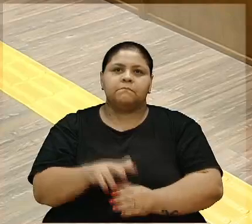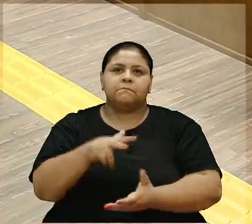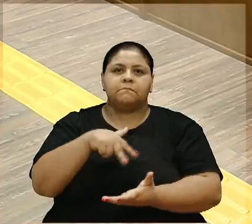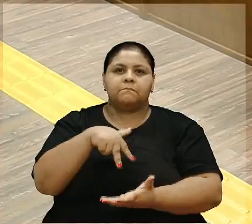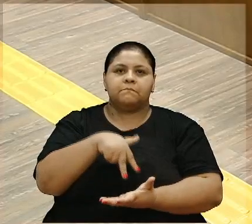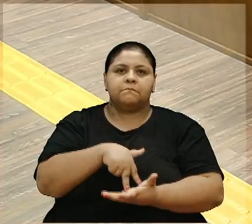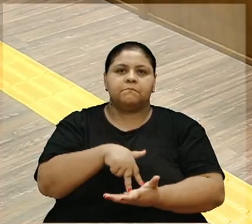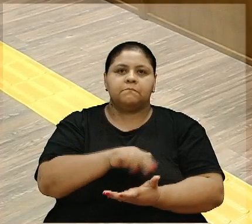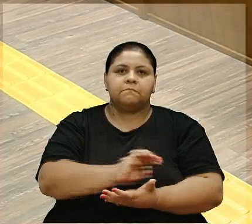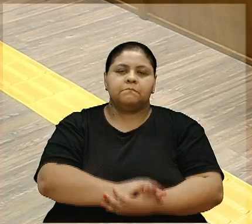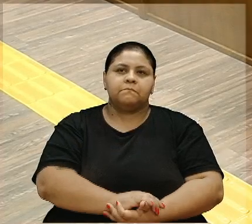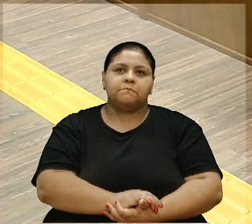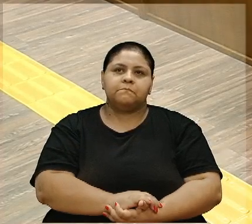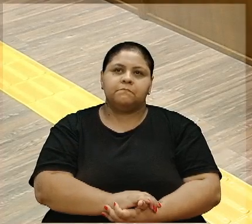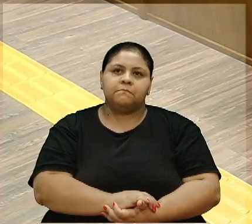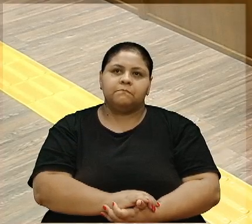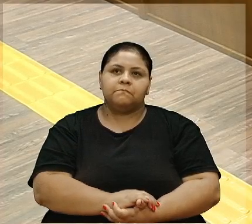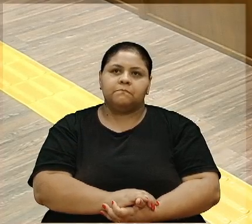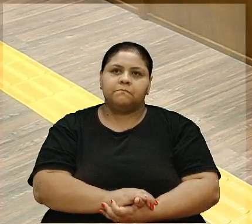Não.